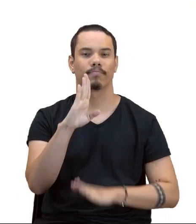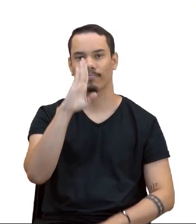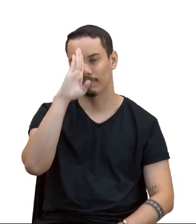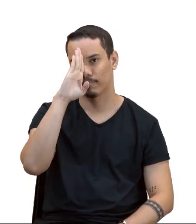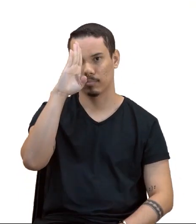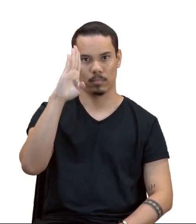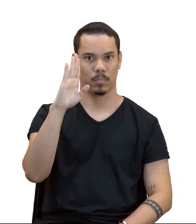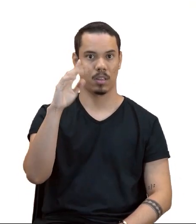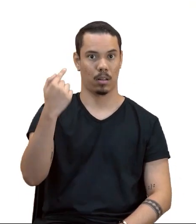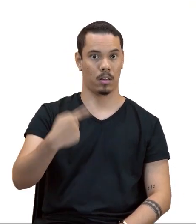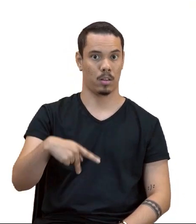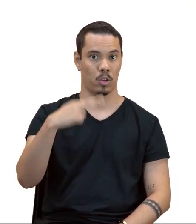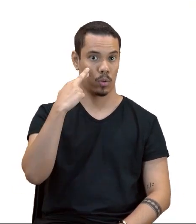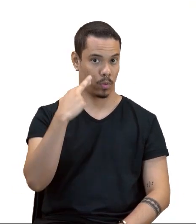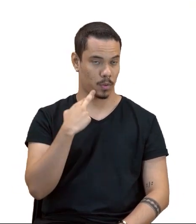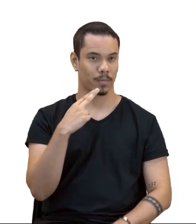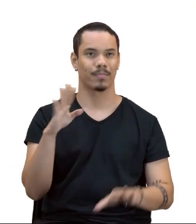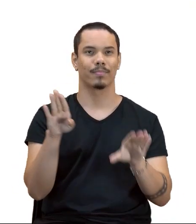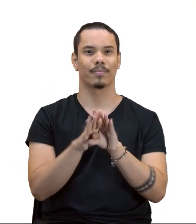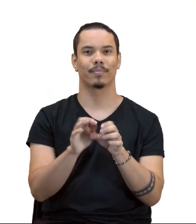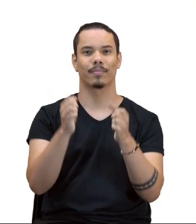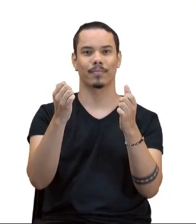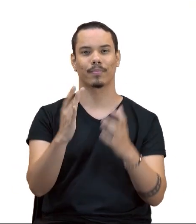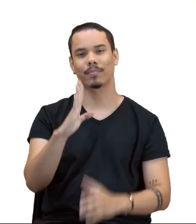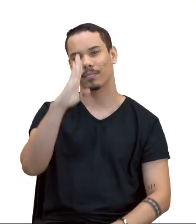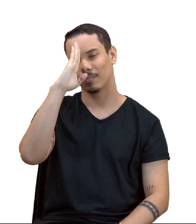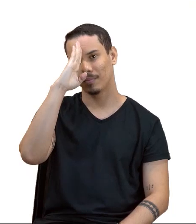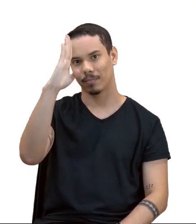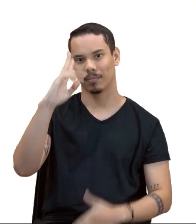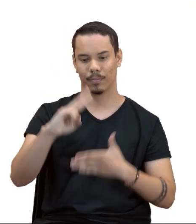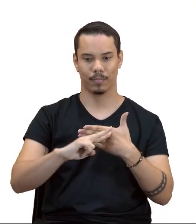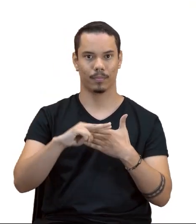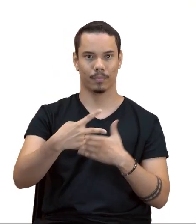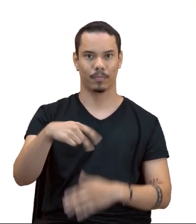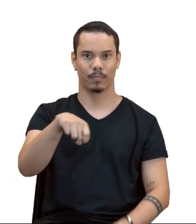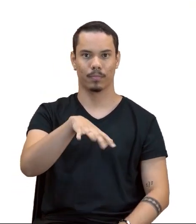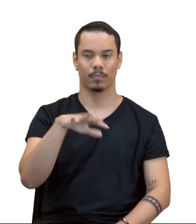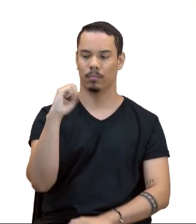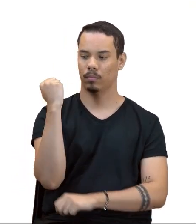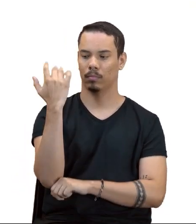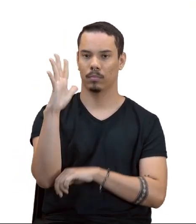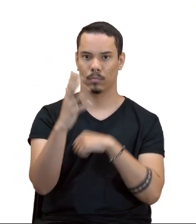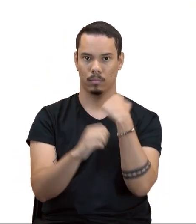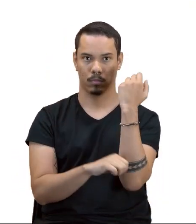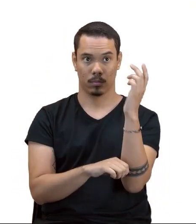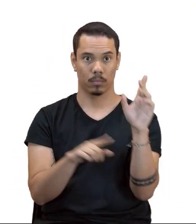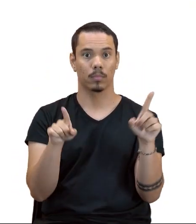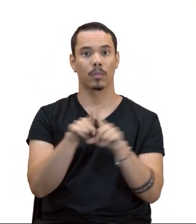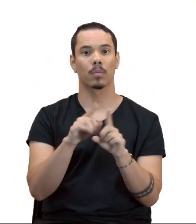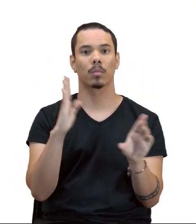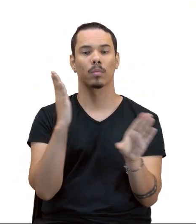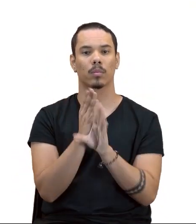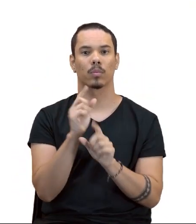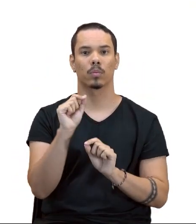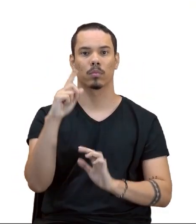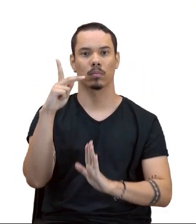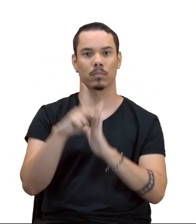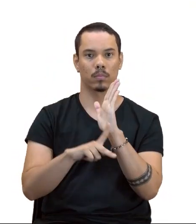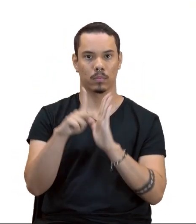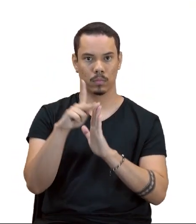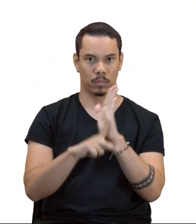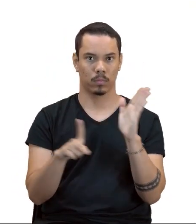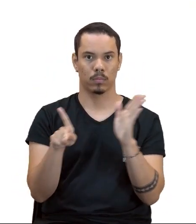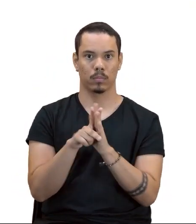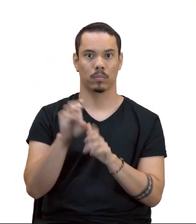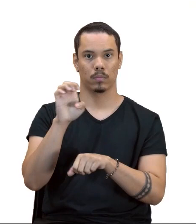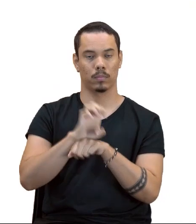Rondônia. Falamos também sobre as principais consequências ao meio ambiente e por conta aí do projeto de assentamento do estado de